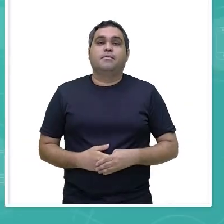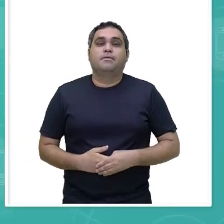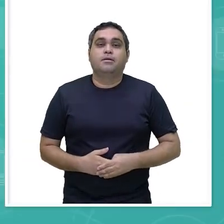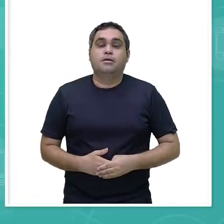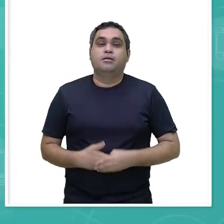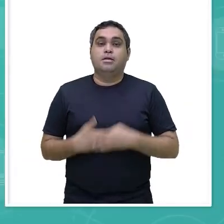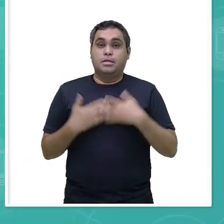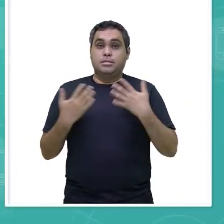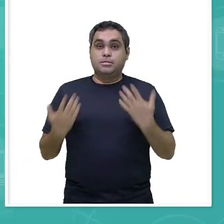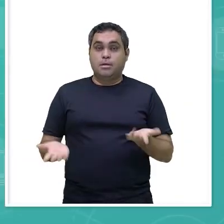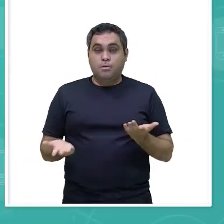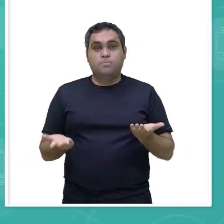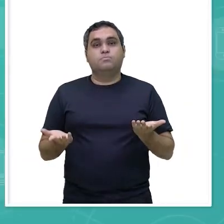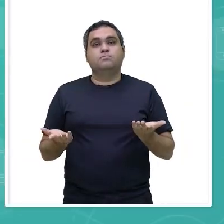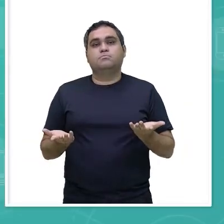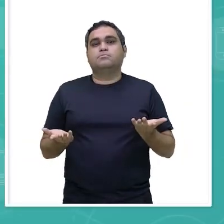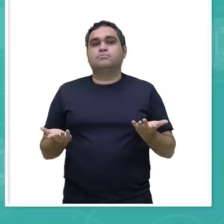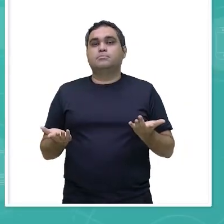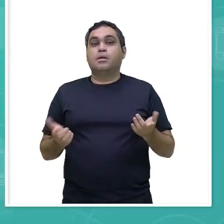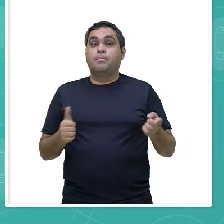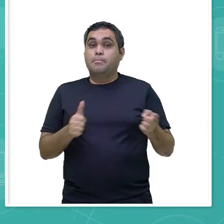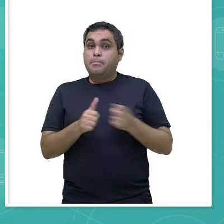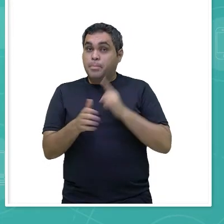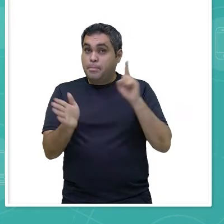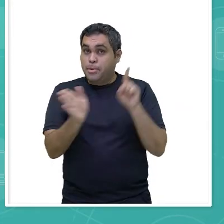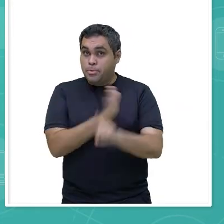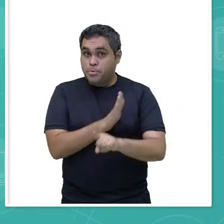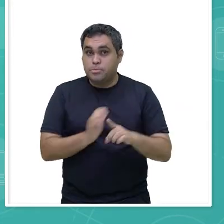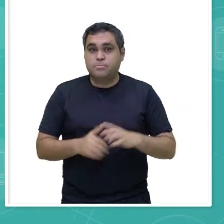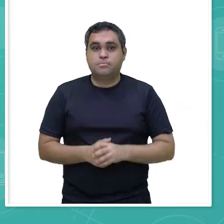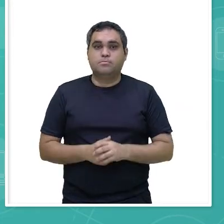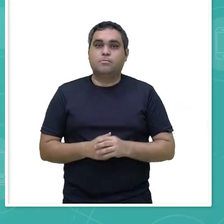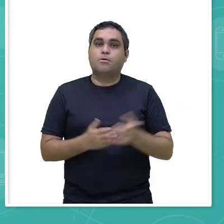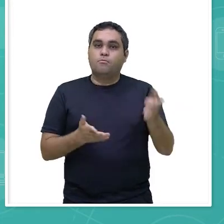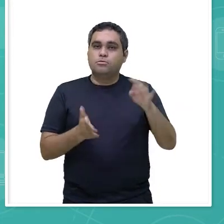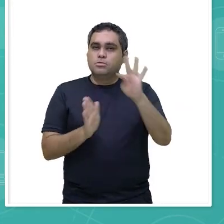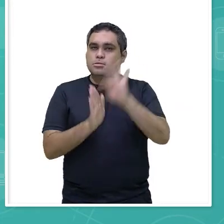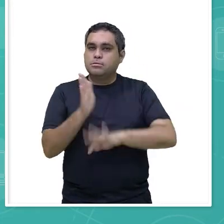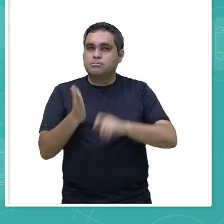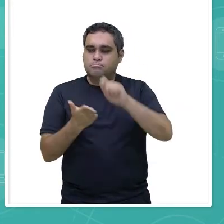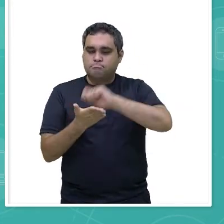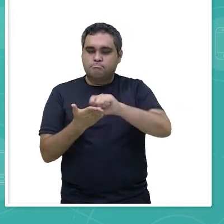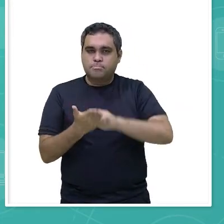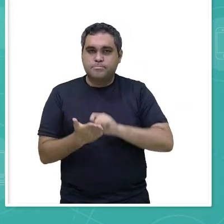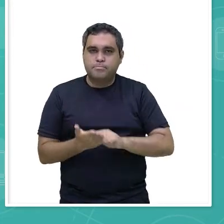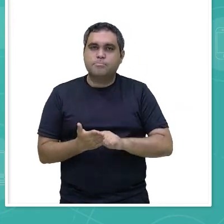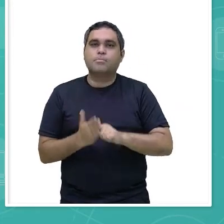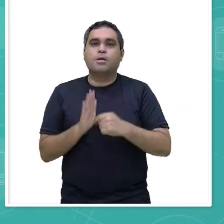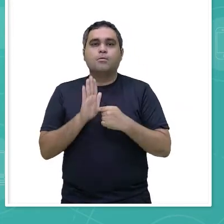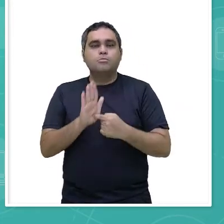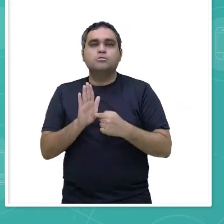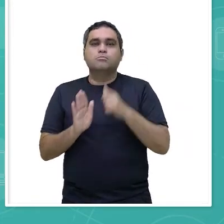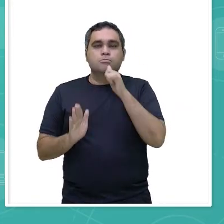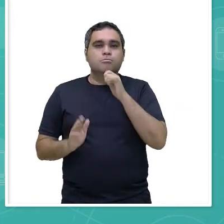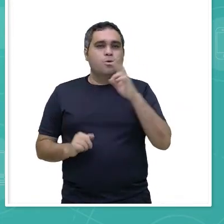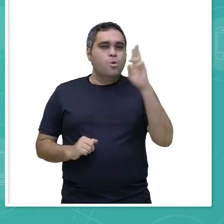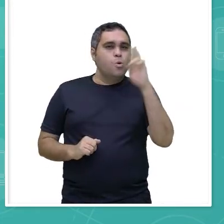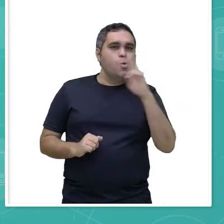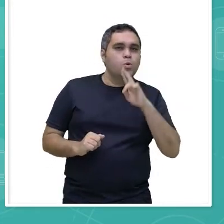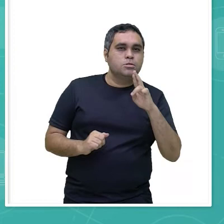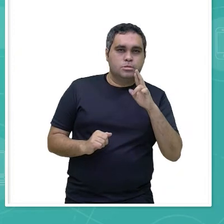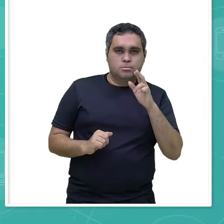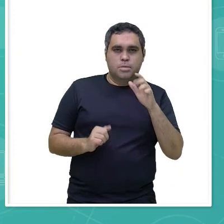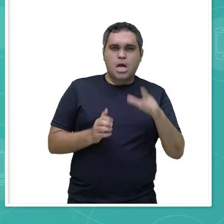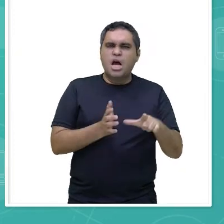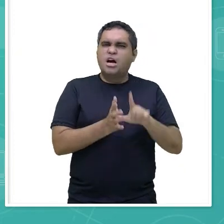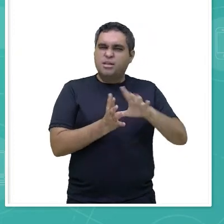Então, vamos lá, queridos. Primeira questão. Escreva um pequeno texto mostrando como estava a Rússia antes da